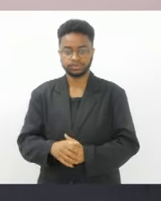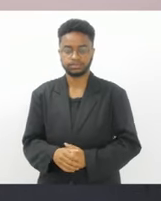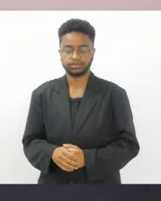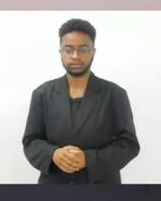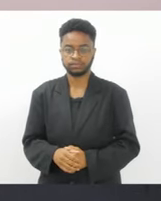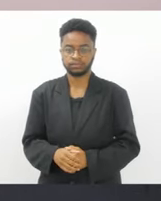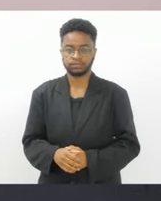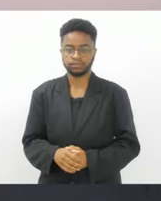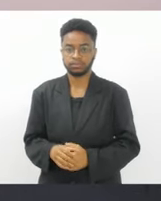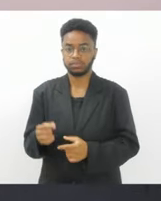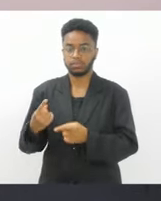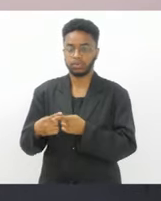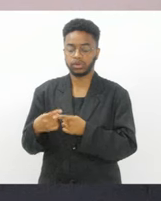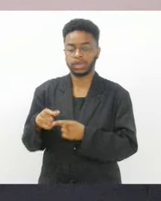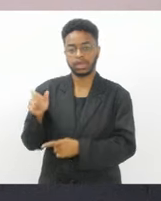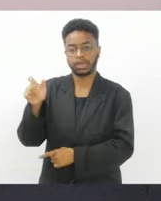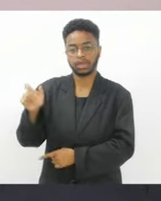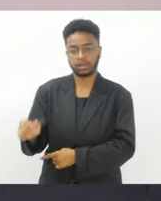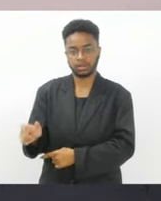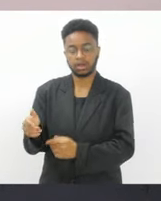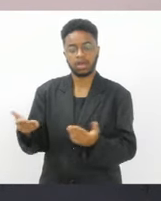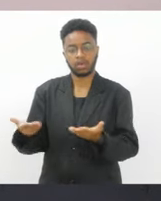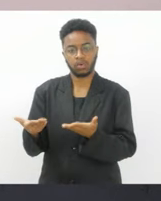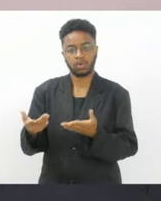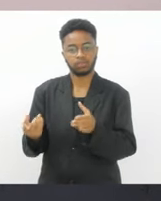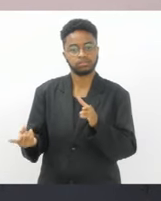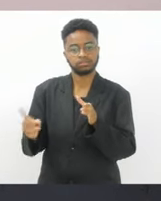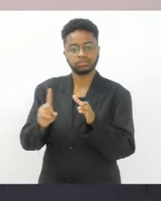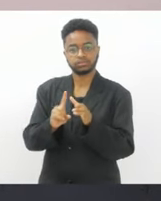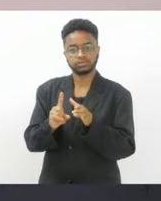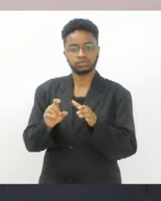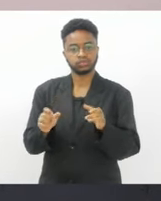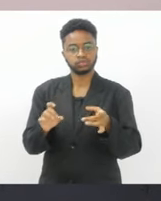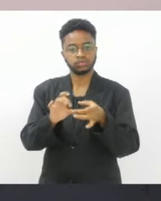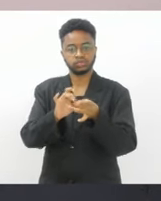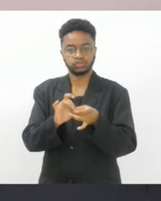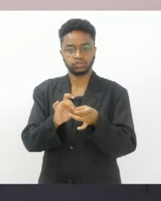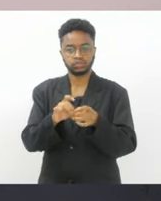que faz parte aqui agora da nossa mesa